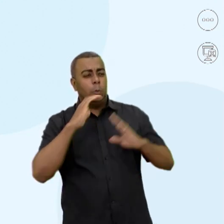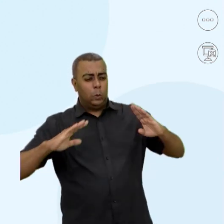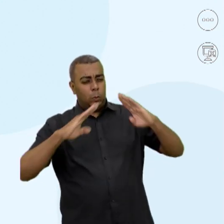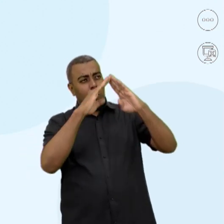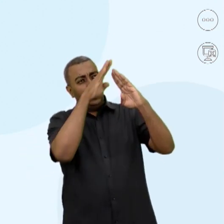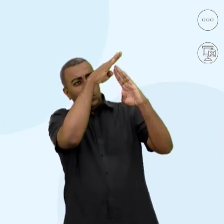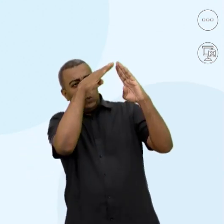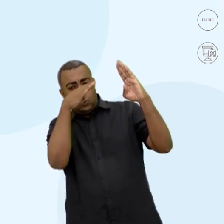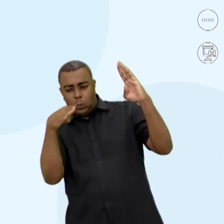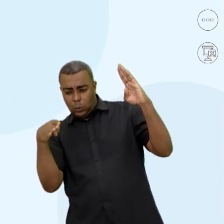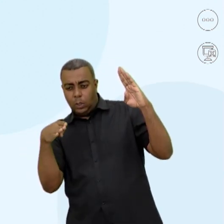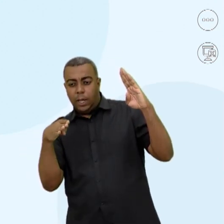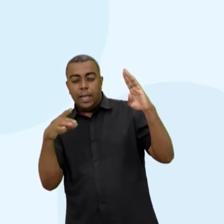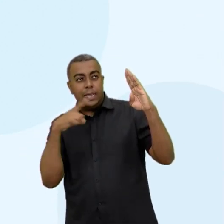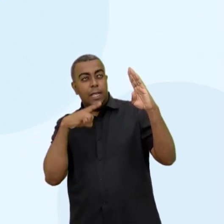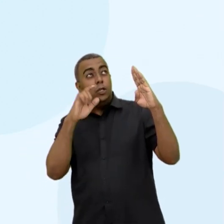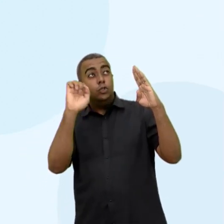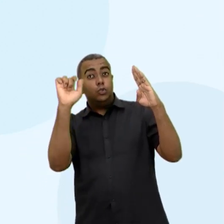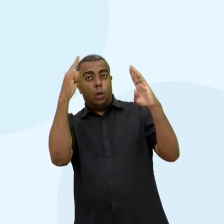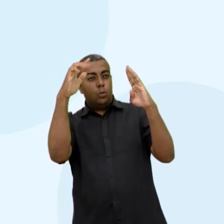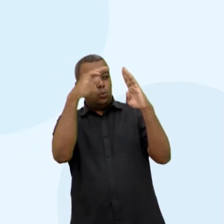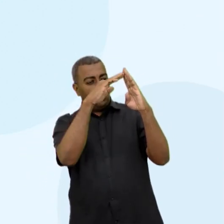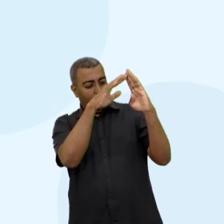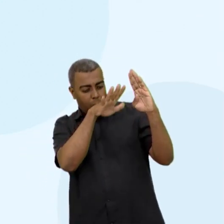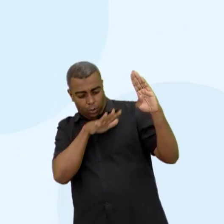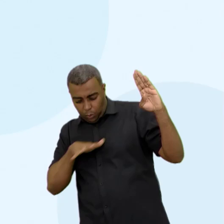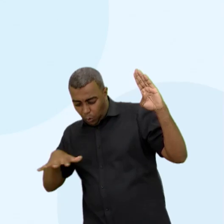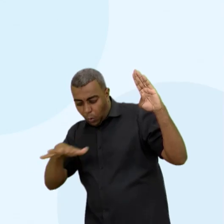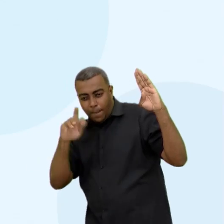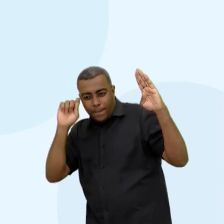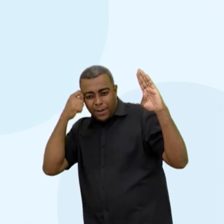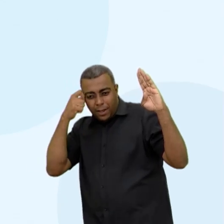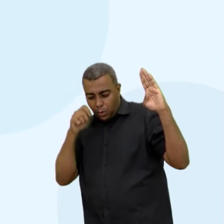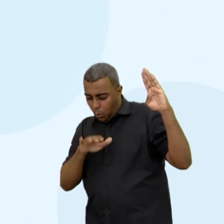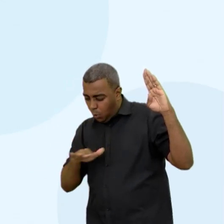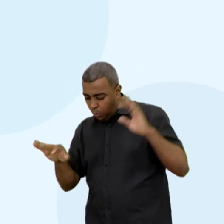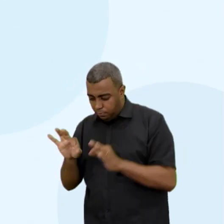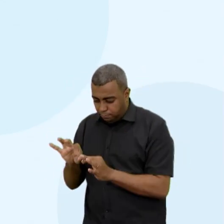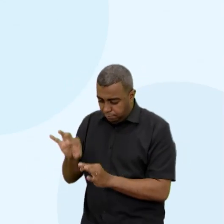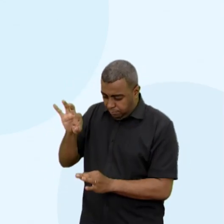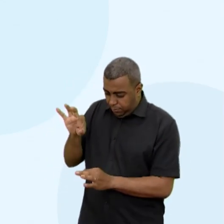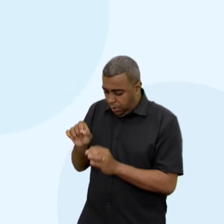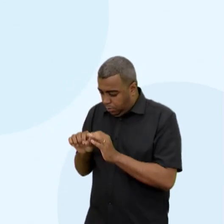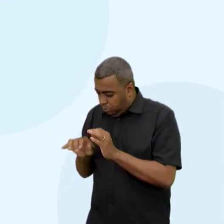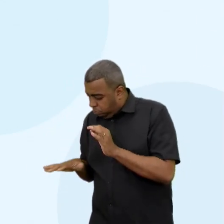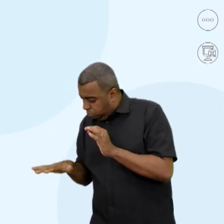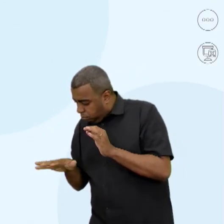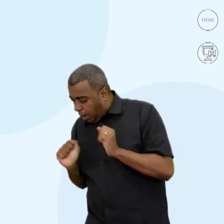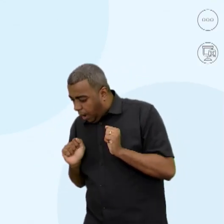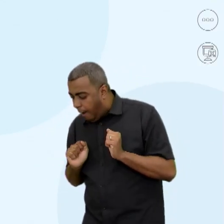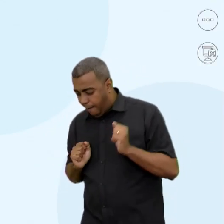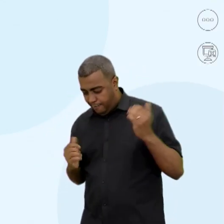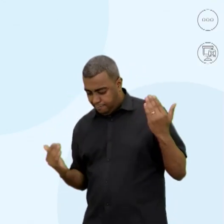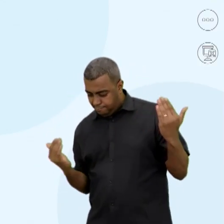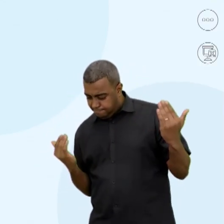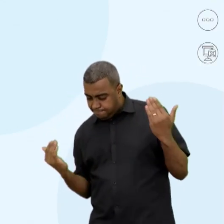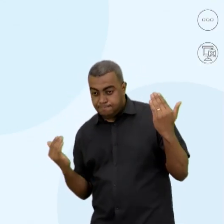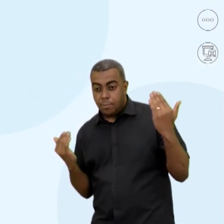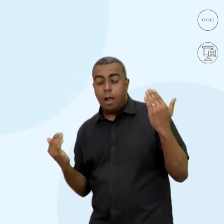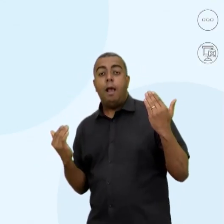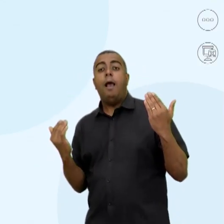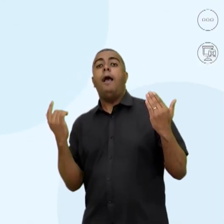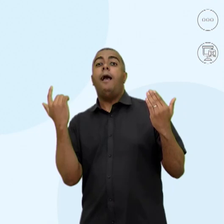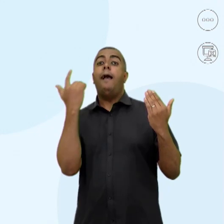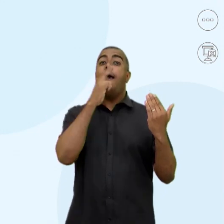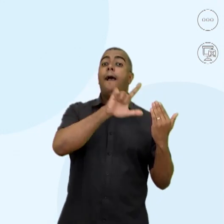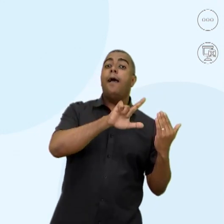que medindo sombra da pirâmide, né, com a sombra da estaca e a altura da pirâmide com a altura da estaca, ele